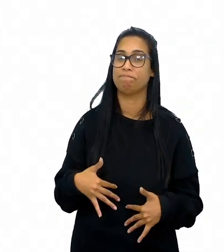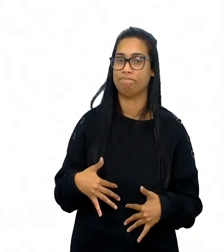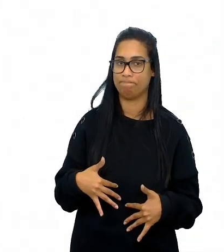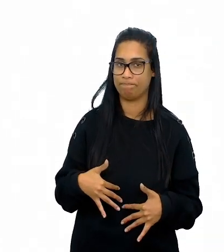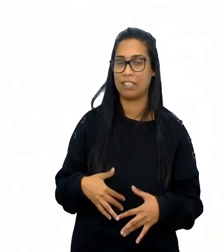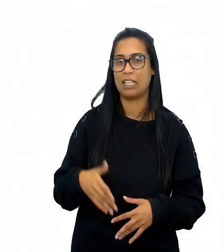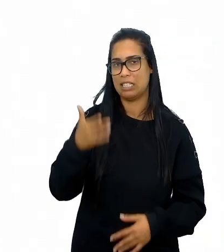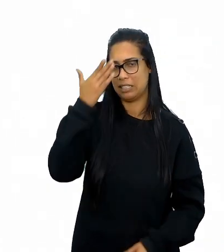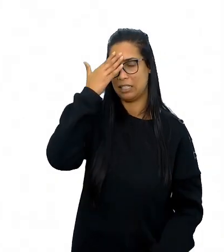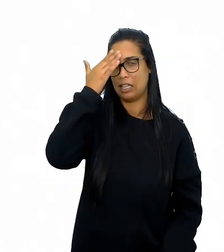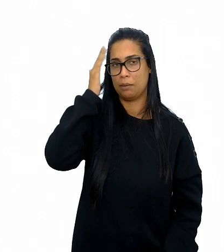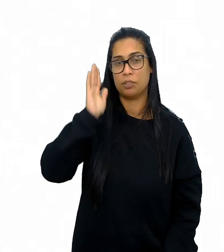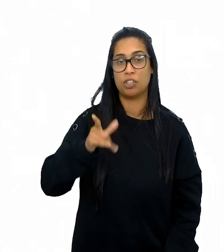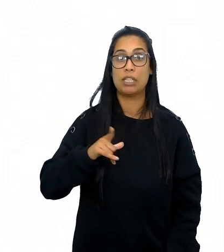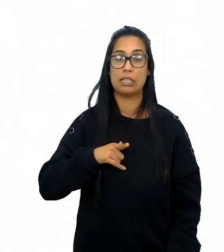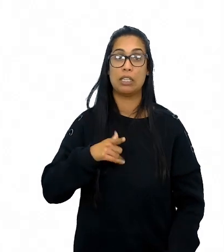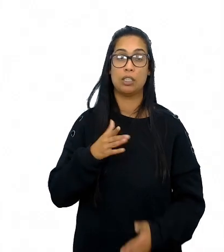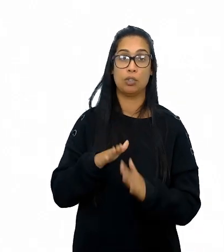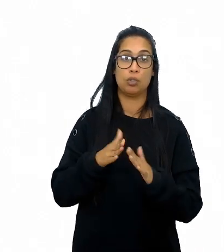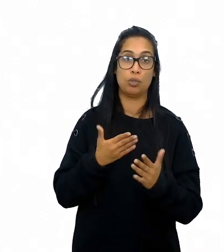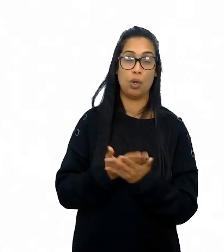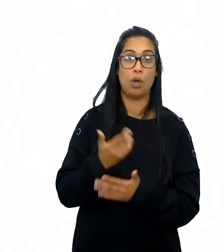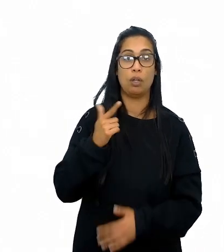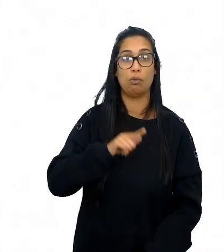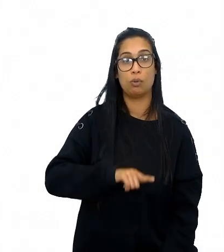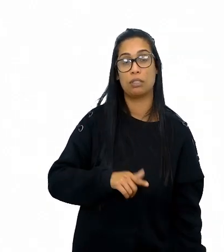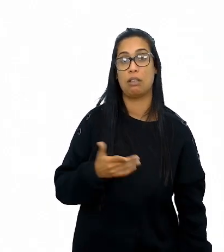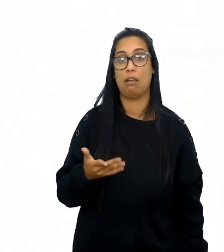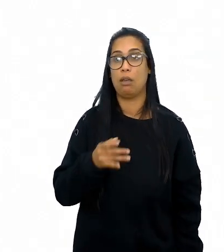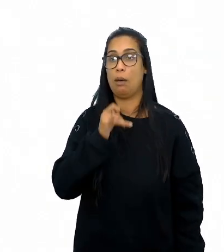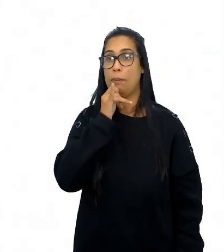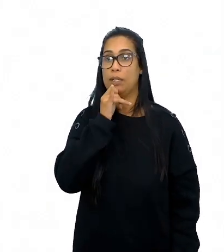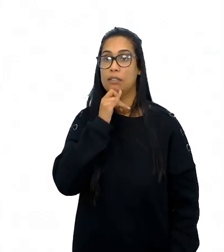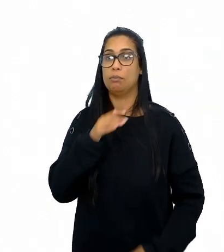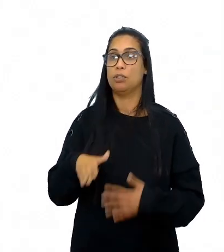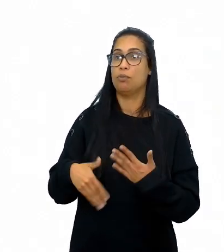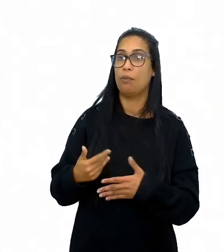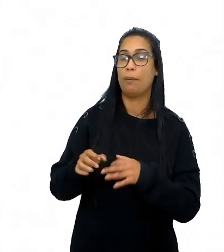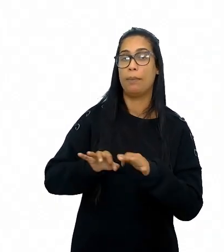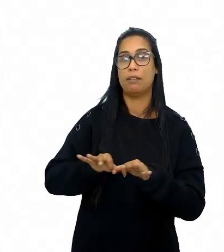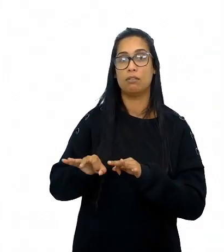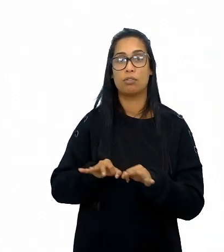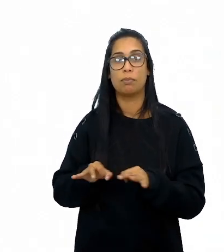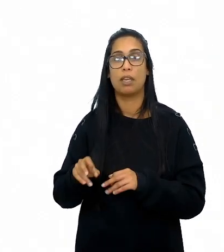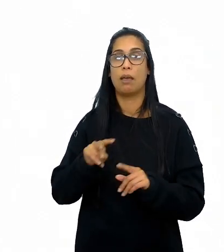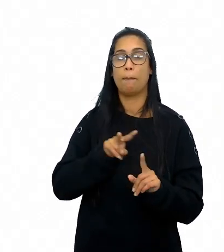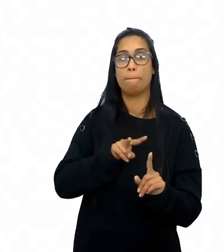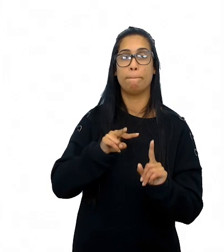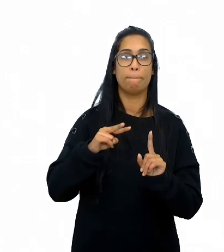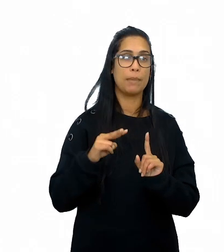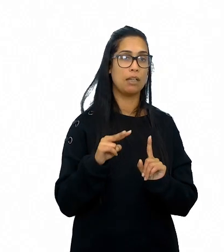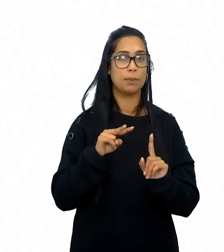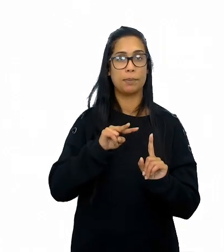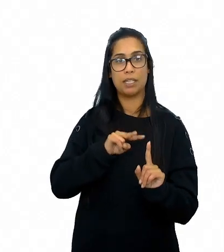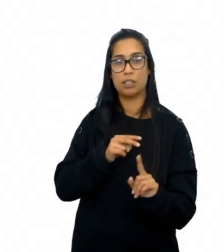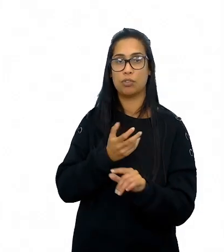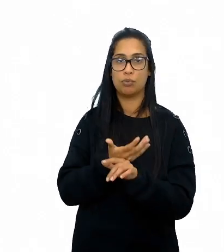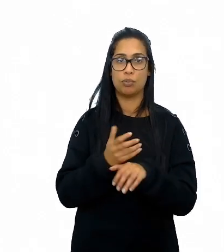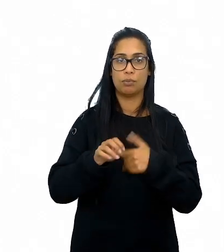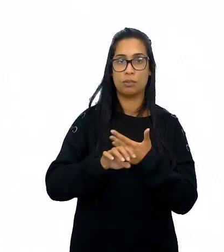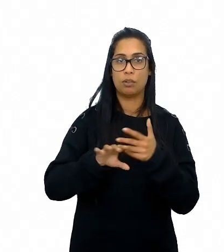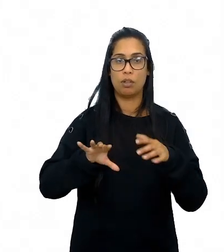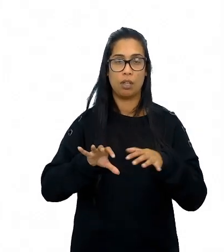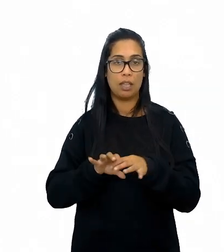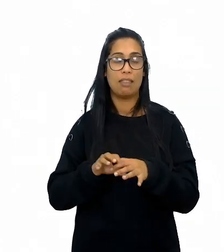a gente entende que tem escolas que é possível desenvolver planejamentos nessa perspectiva interdisciplinar, tem escolas que fica